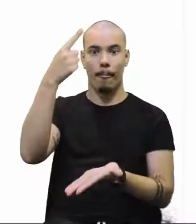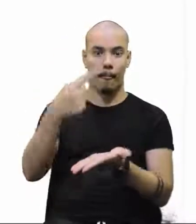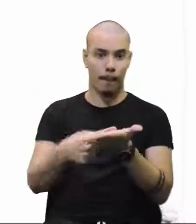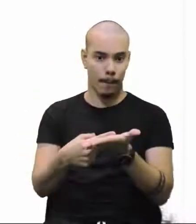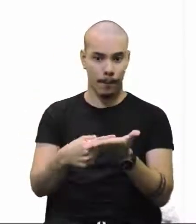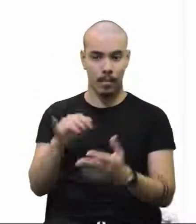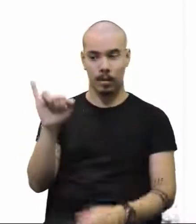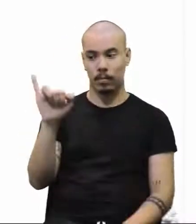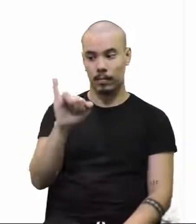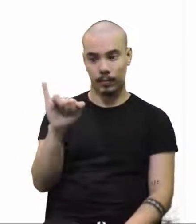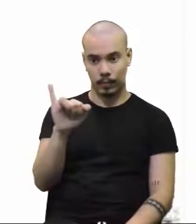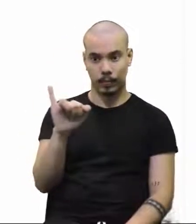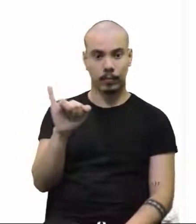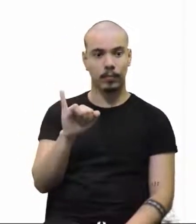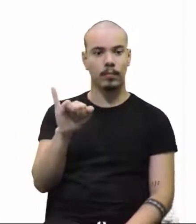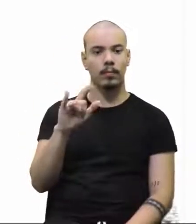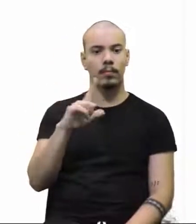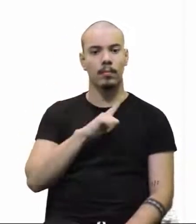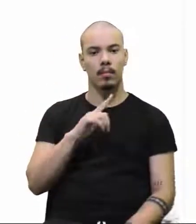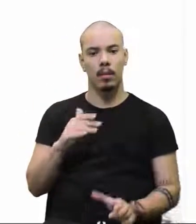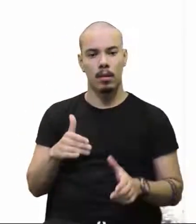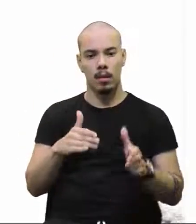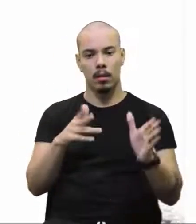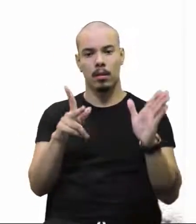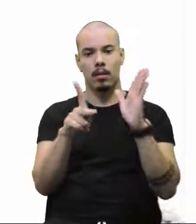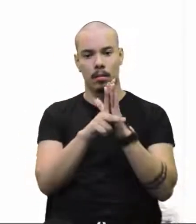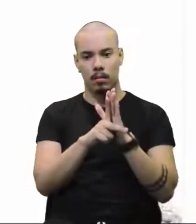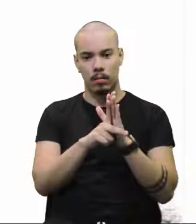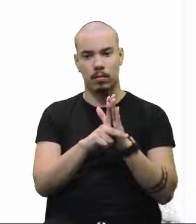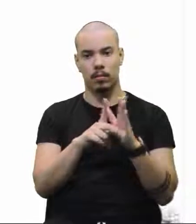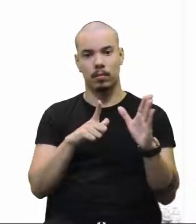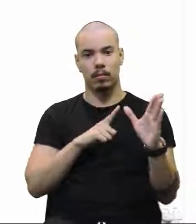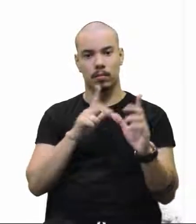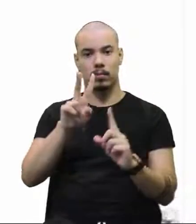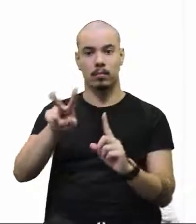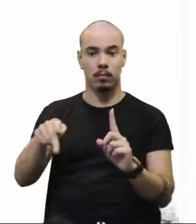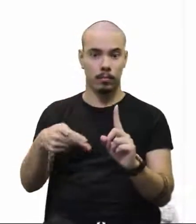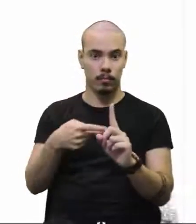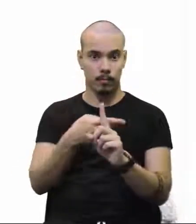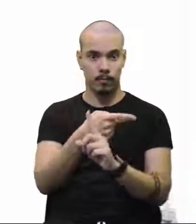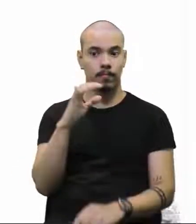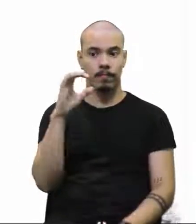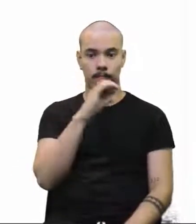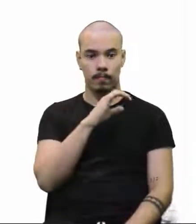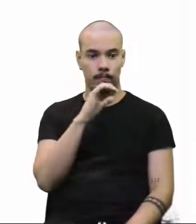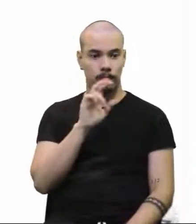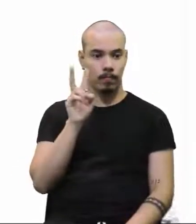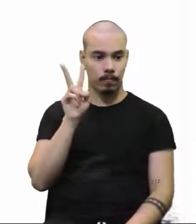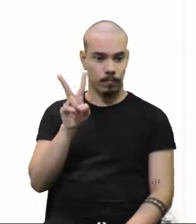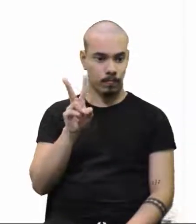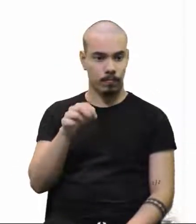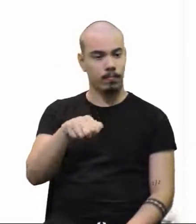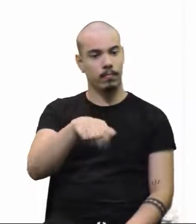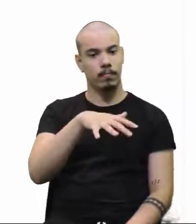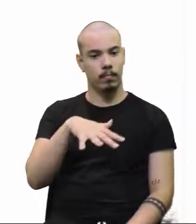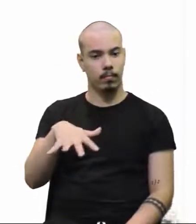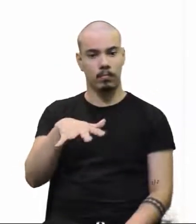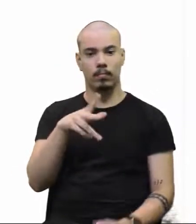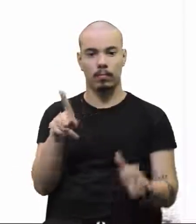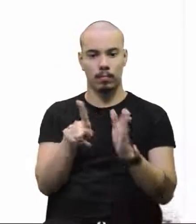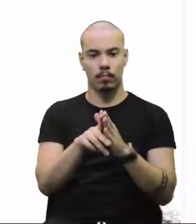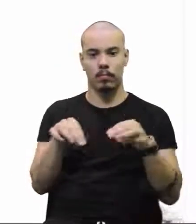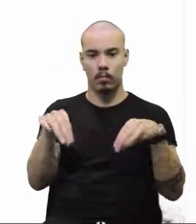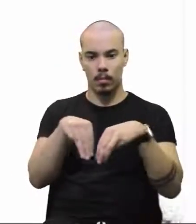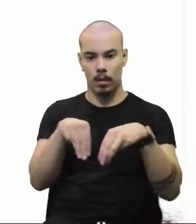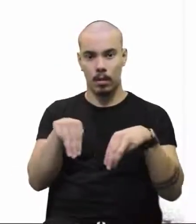convencional I, num segmento de condutor que se desloca com velocidade V, numa região de campo